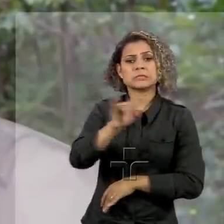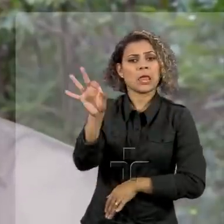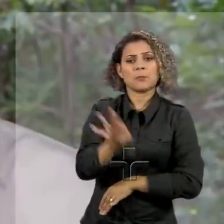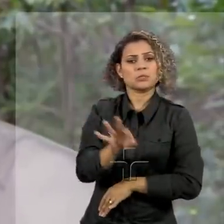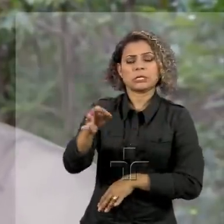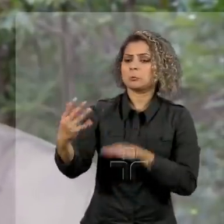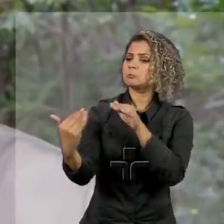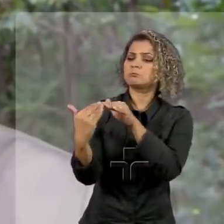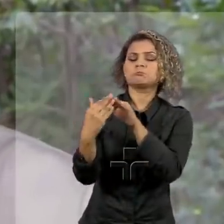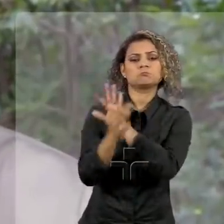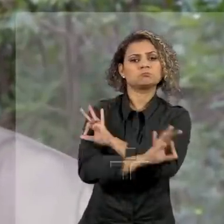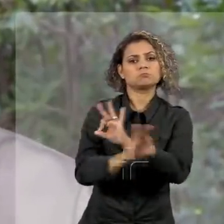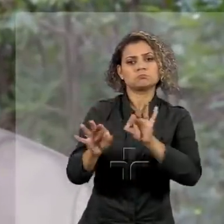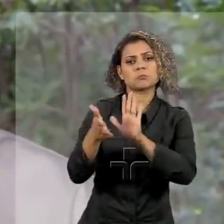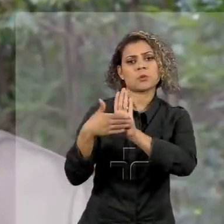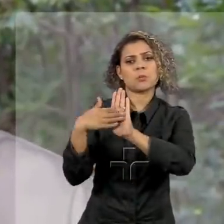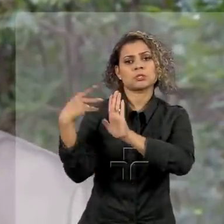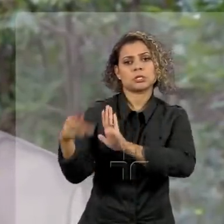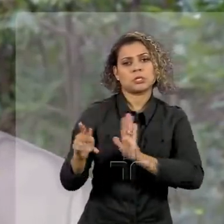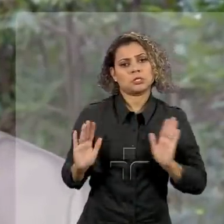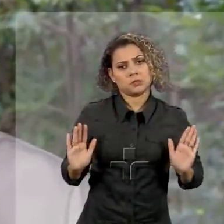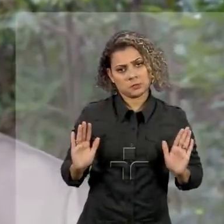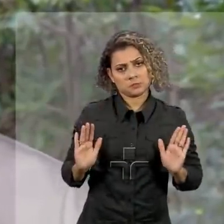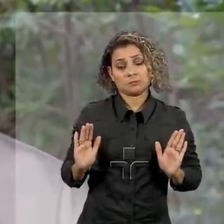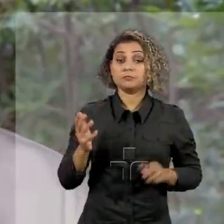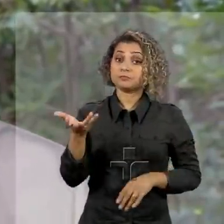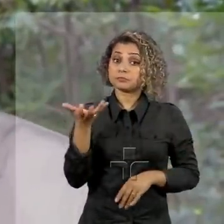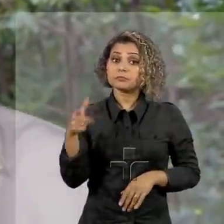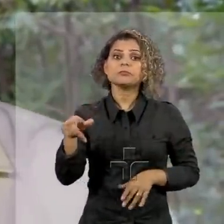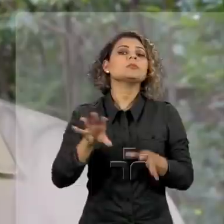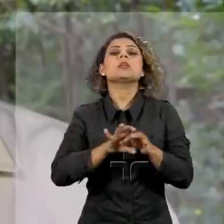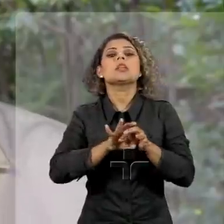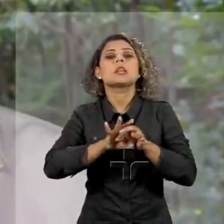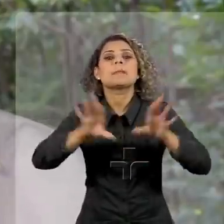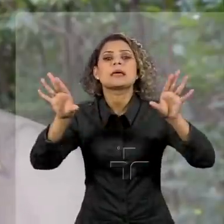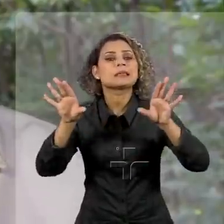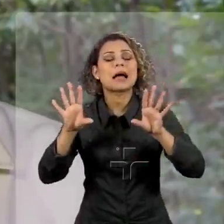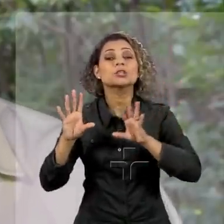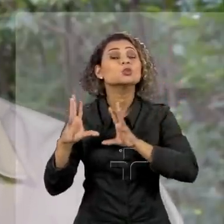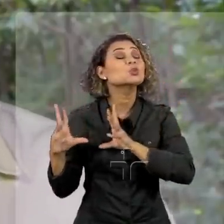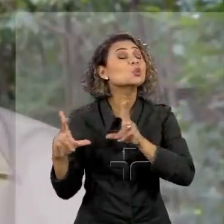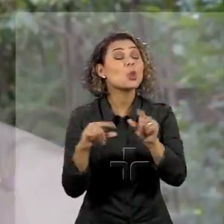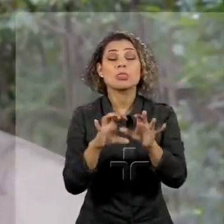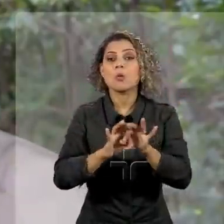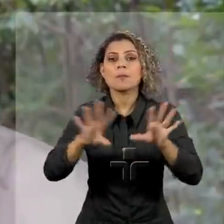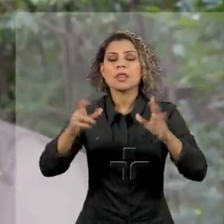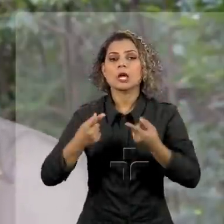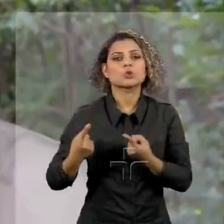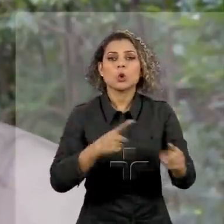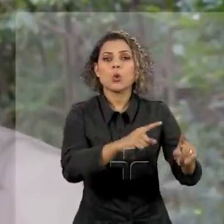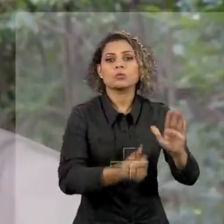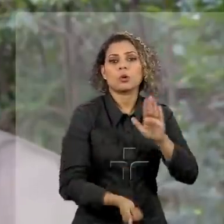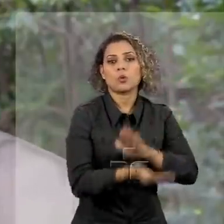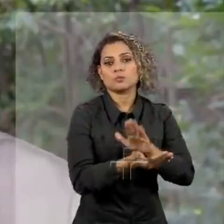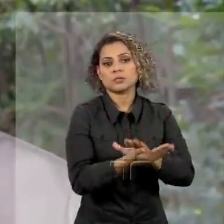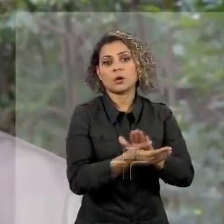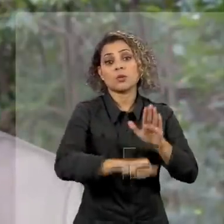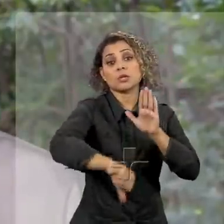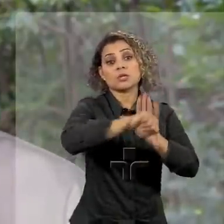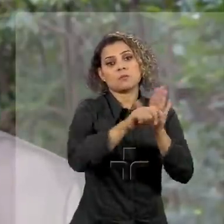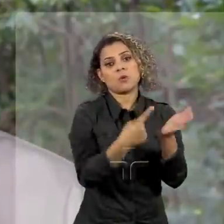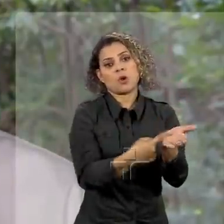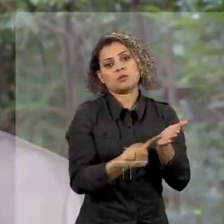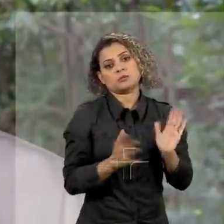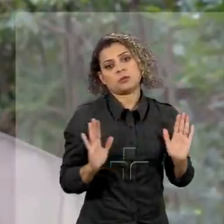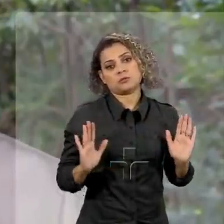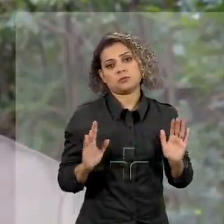ele propôs, né? Ele queria uma liberdade total para combater a corrupção e o crime organizado.